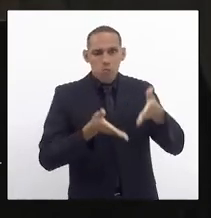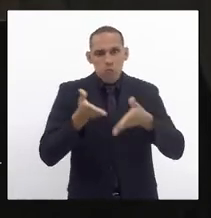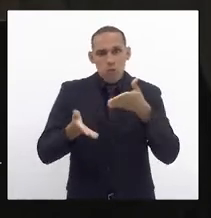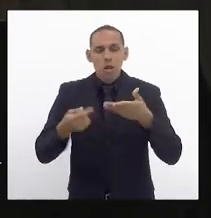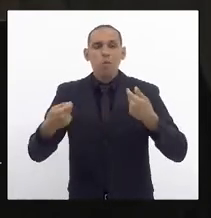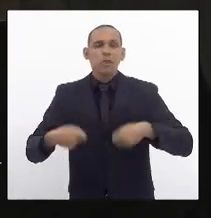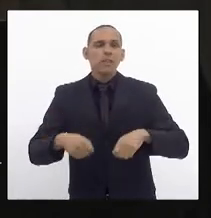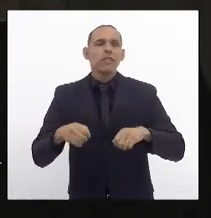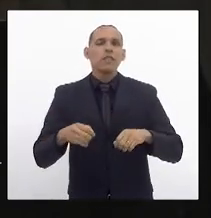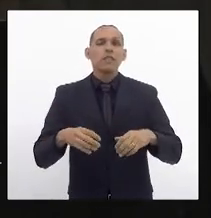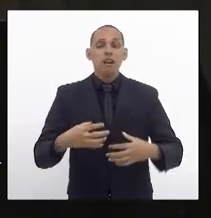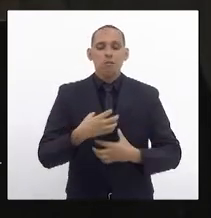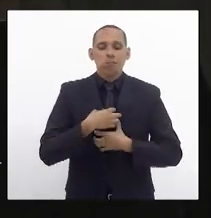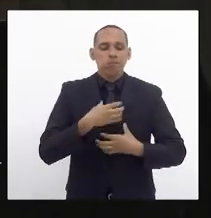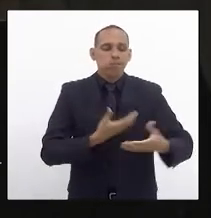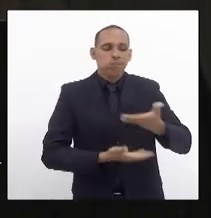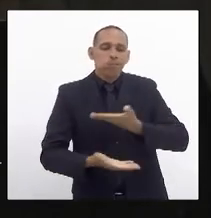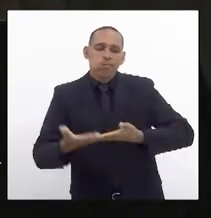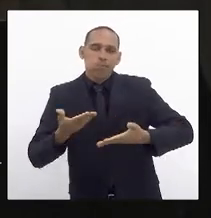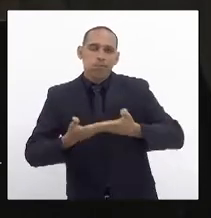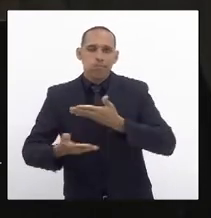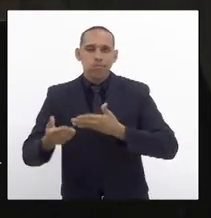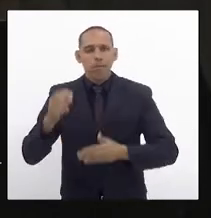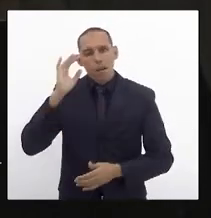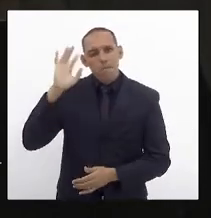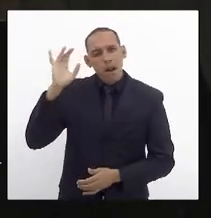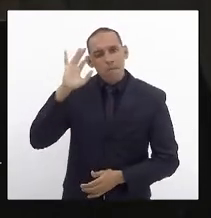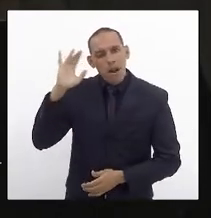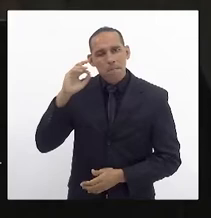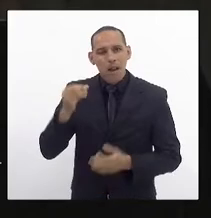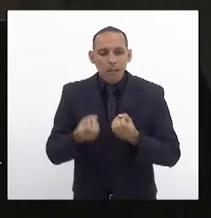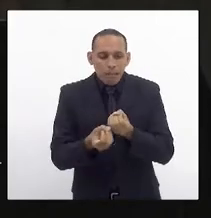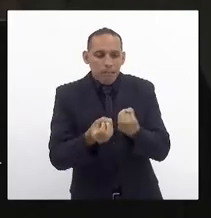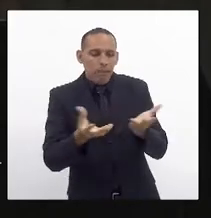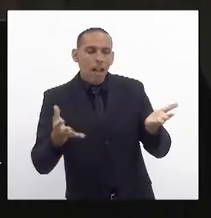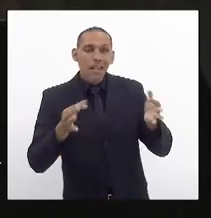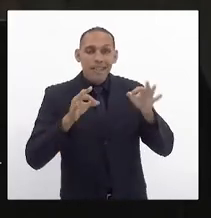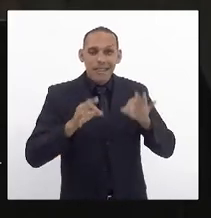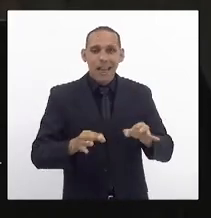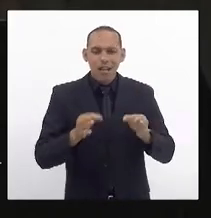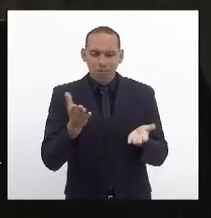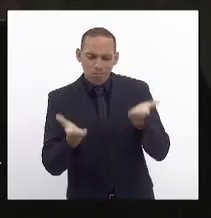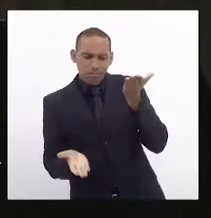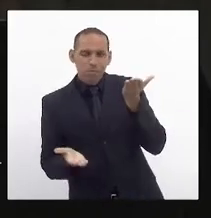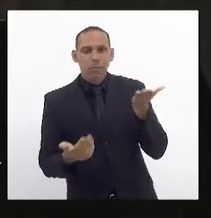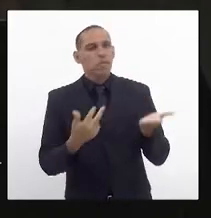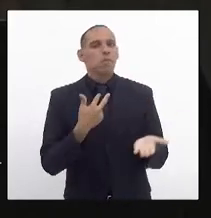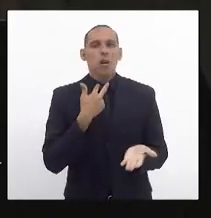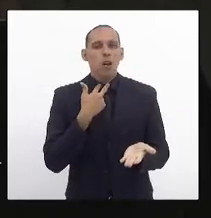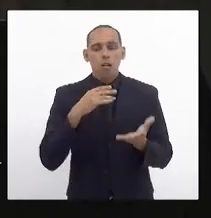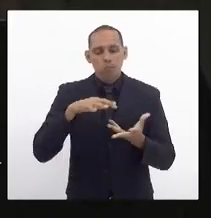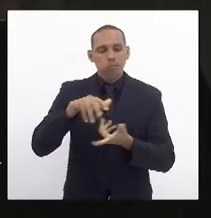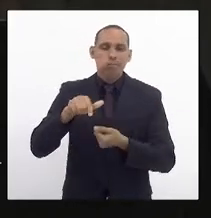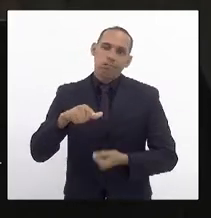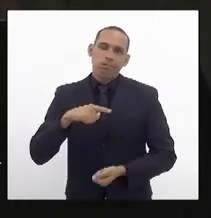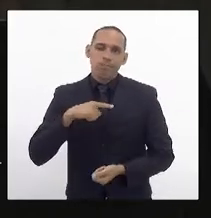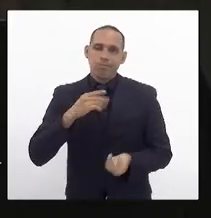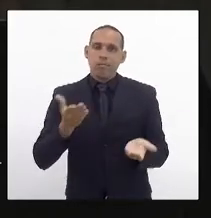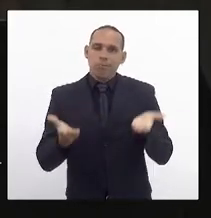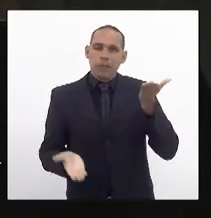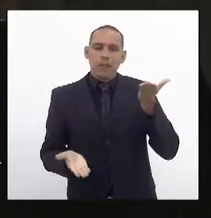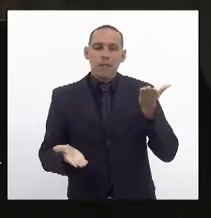conta a solidariedade eo consenso em razão de sua distribuição desigual sobre a terra portanto